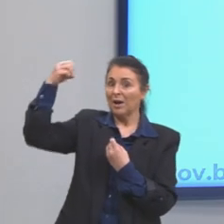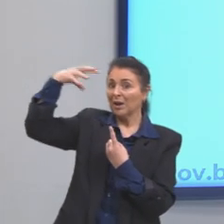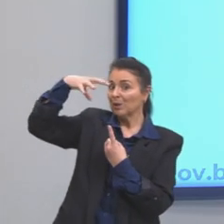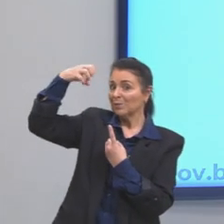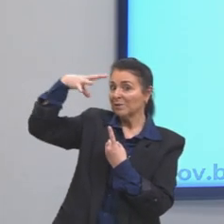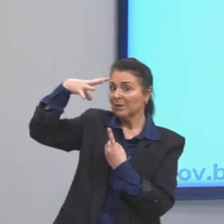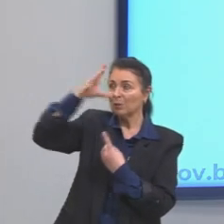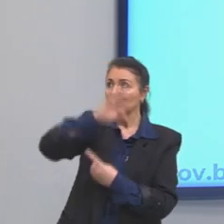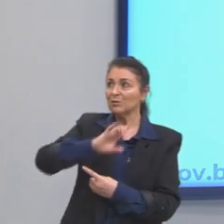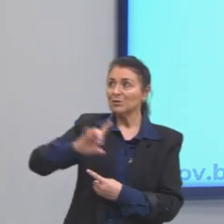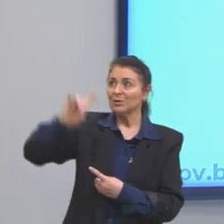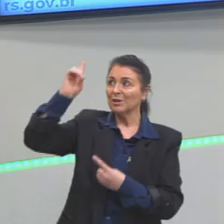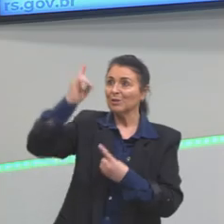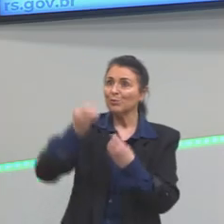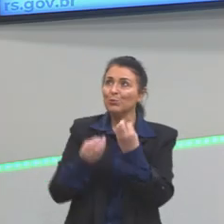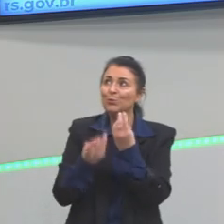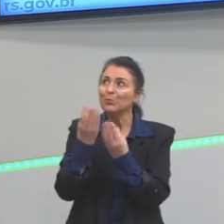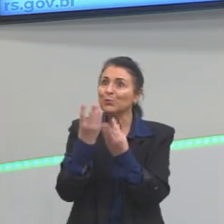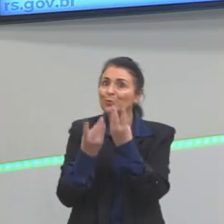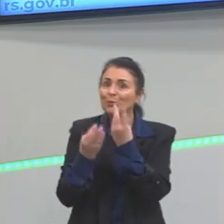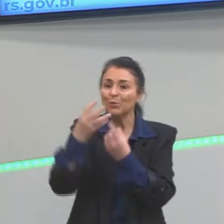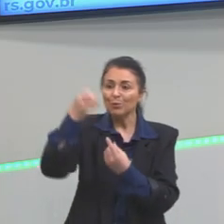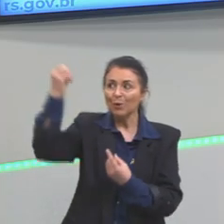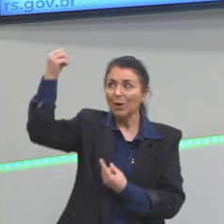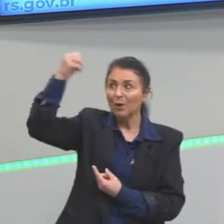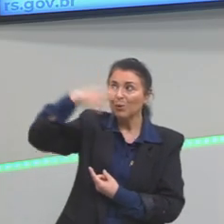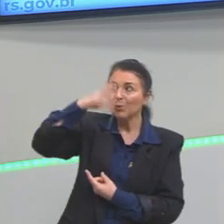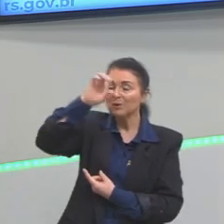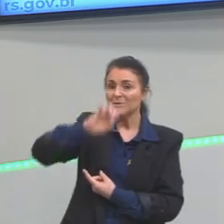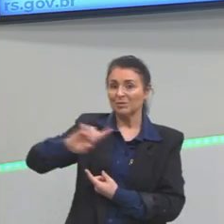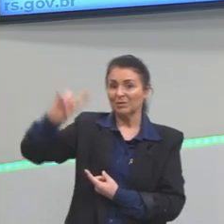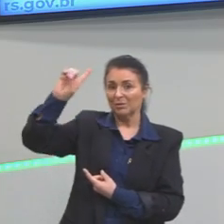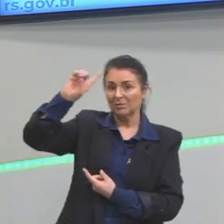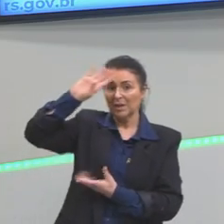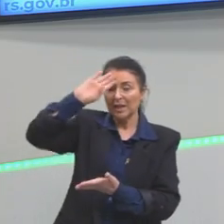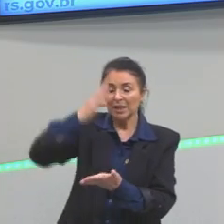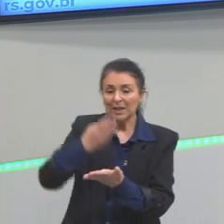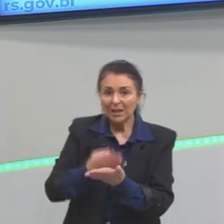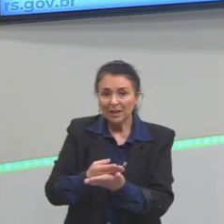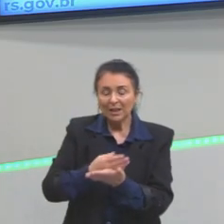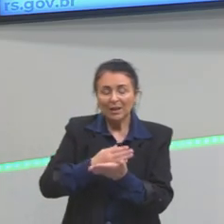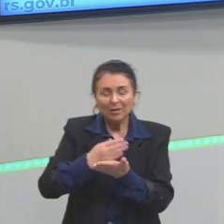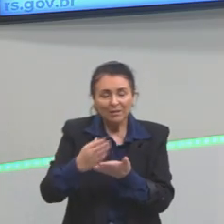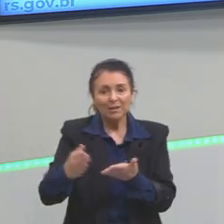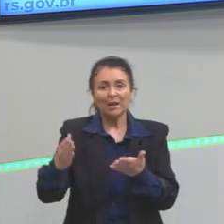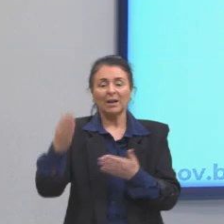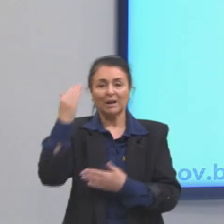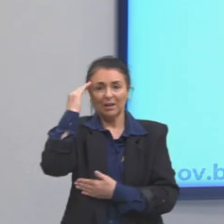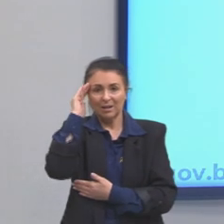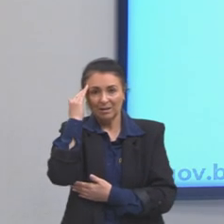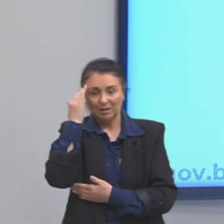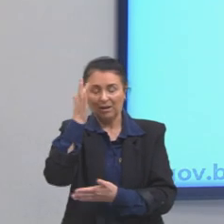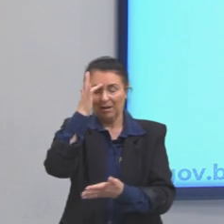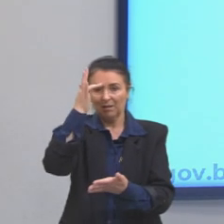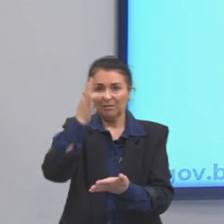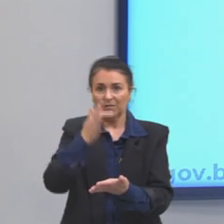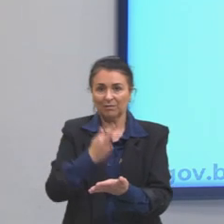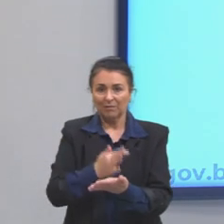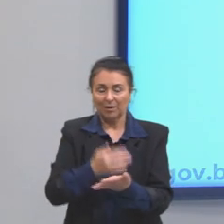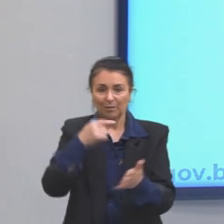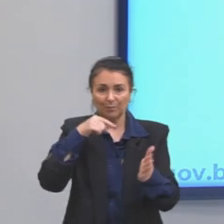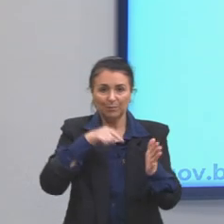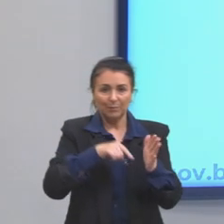centelha de Deus que existe em cada um creme para entender a fé outra questão